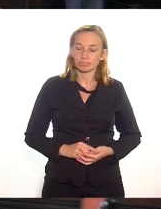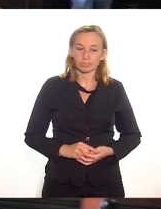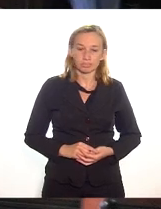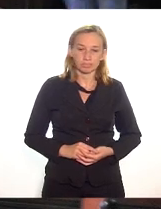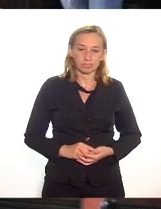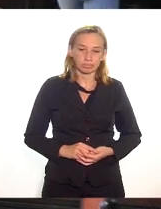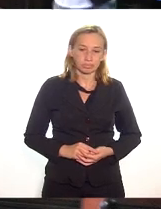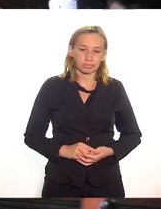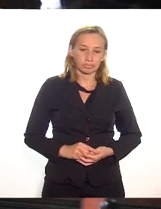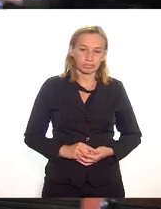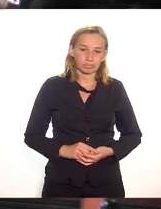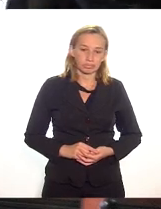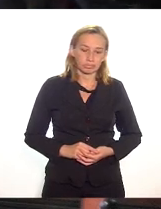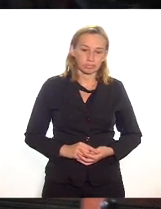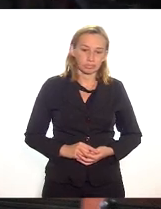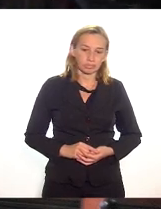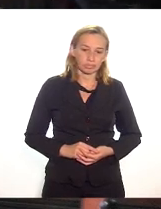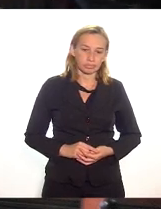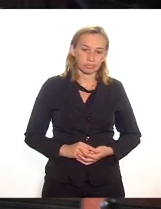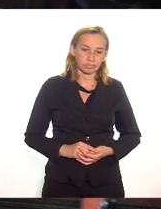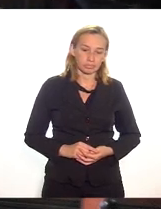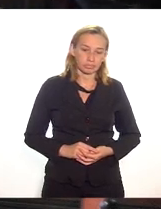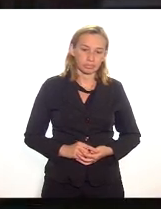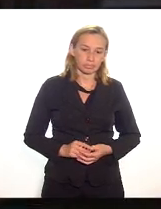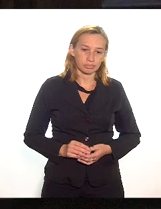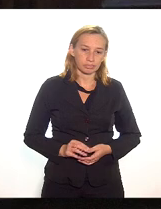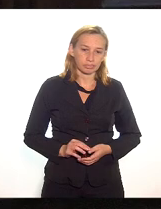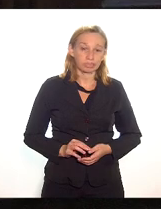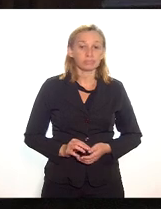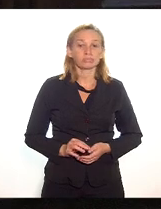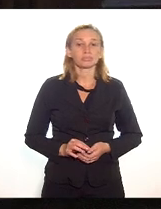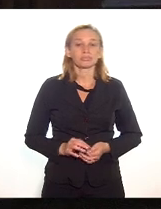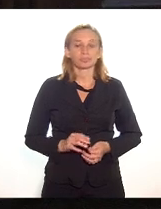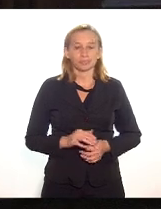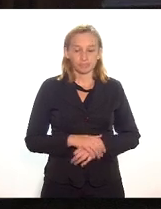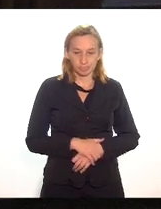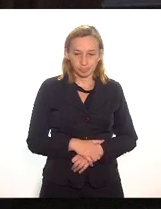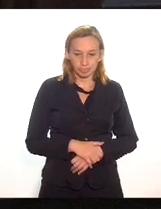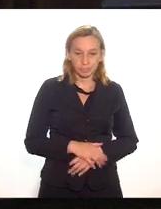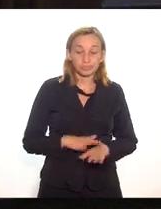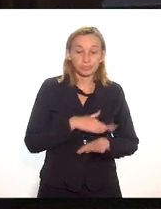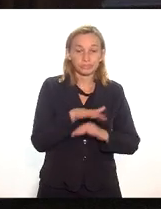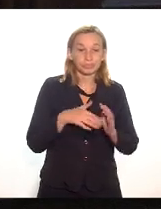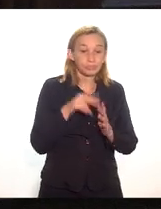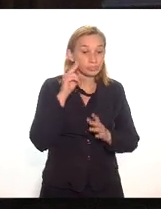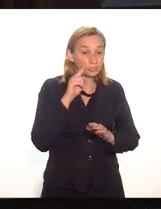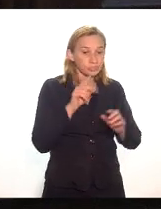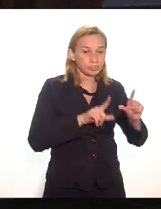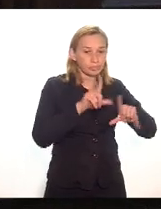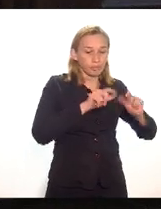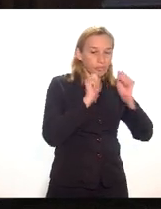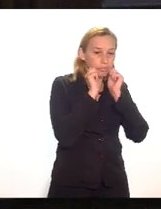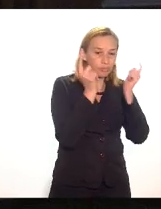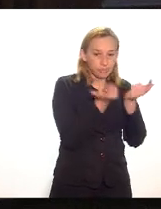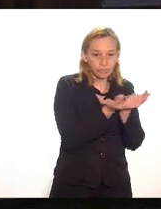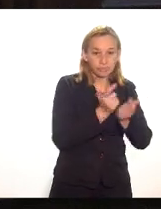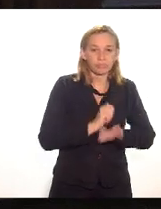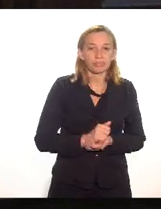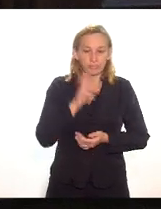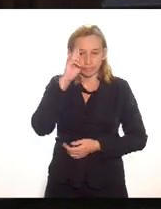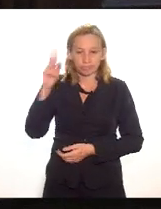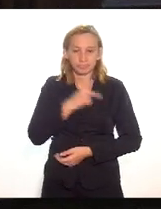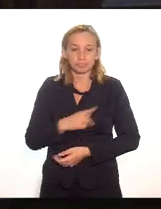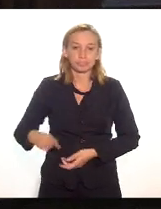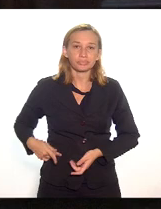Pessoal, deputados, deputadas, sedaianos, quem está assistindo a TV Alerj, senhor presidente, vou